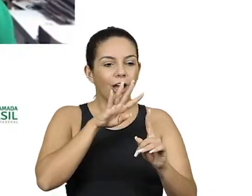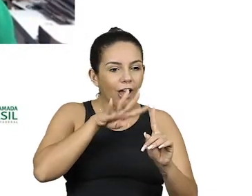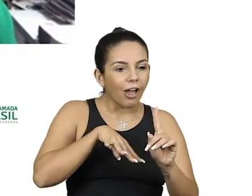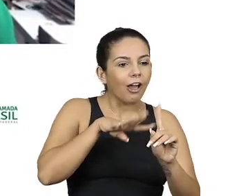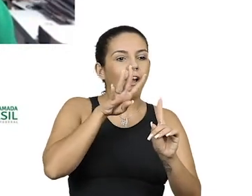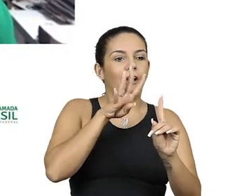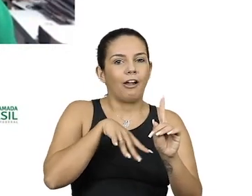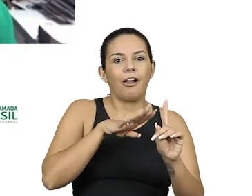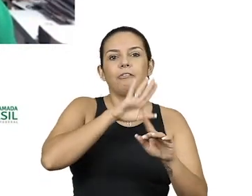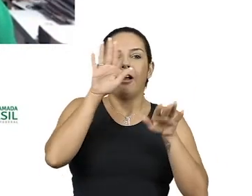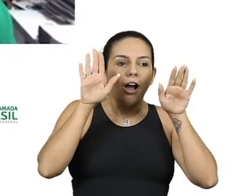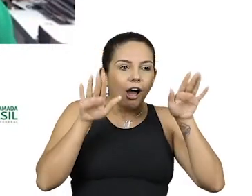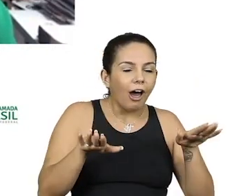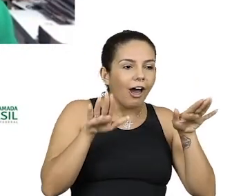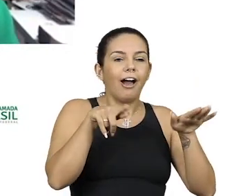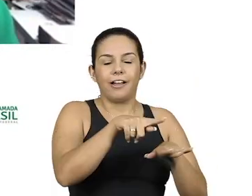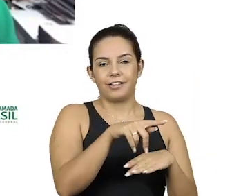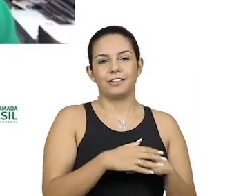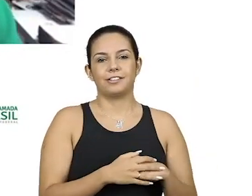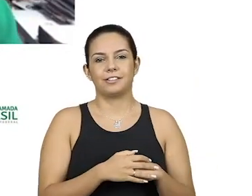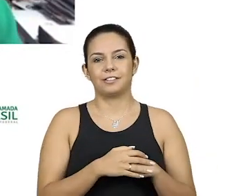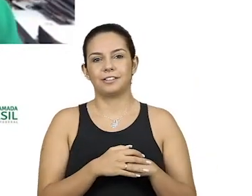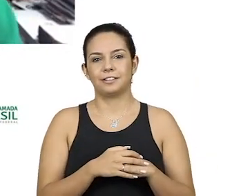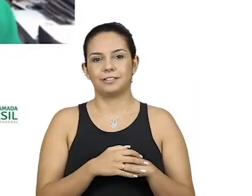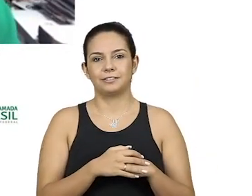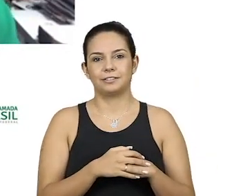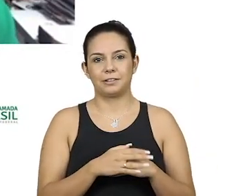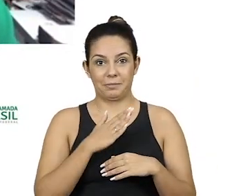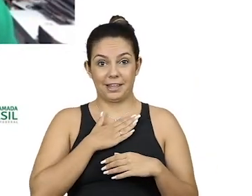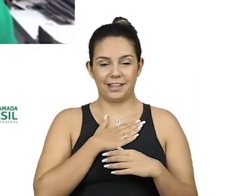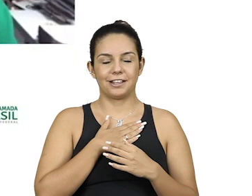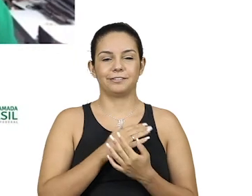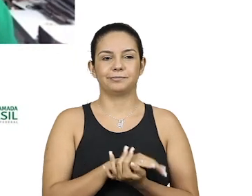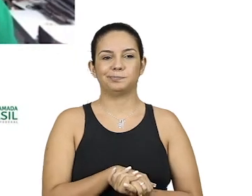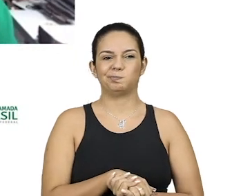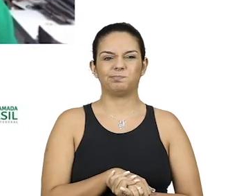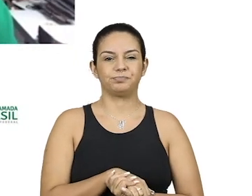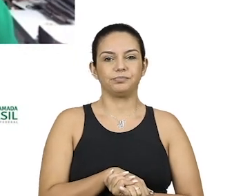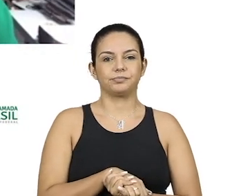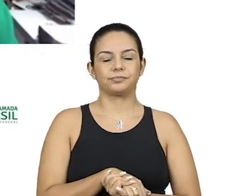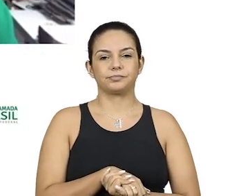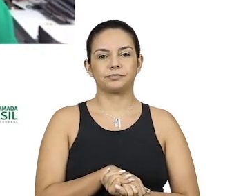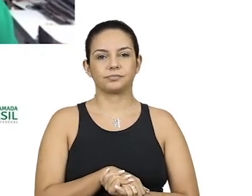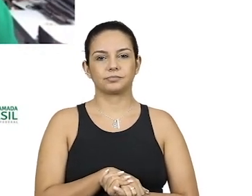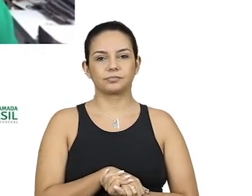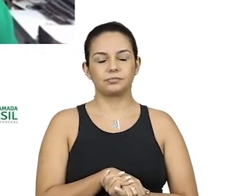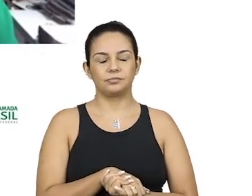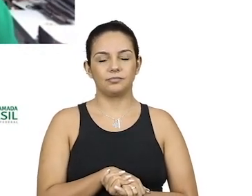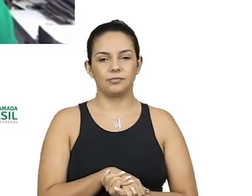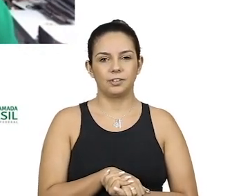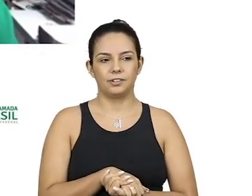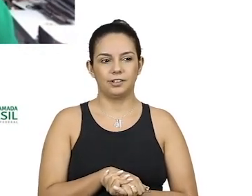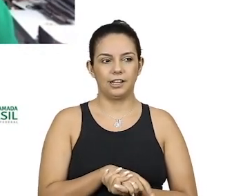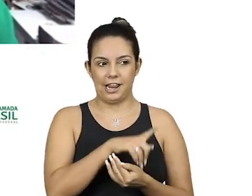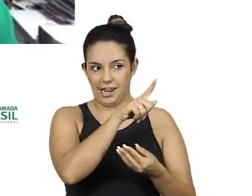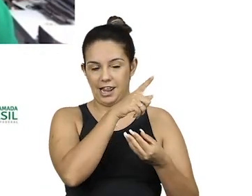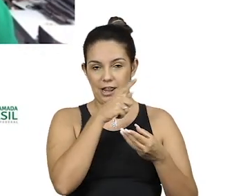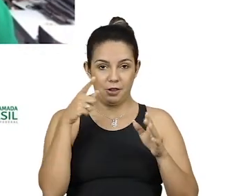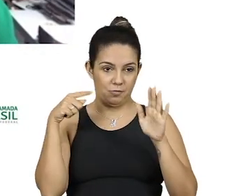reverência excessiva, então era minha. E ela ia lá entregar em